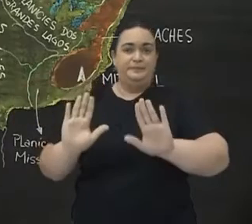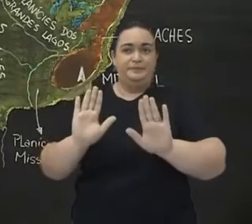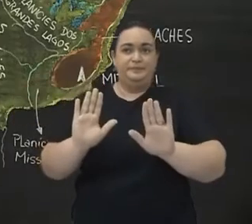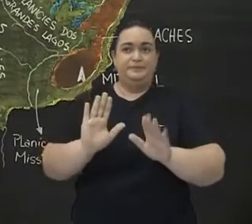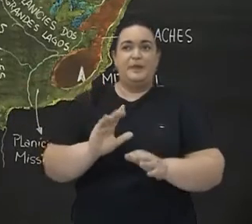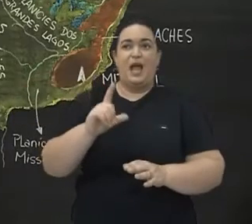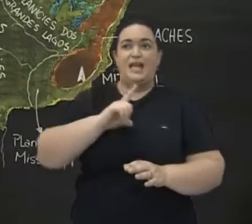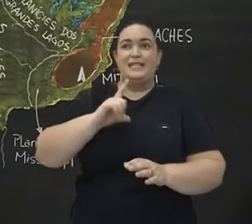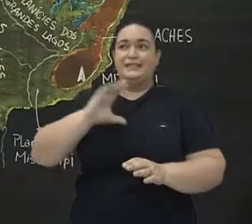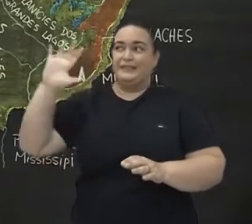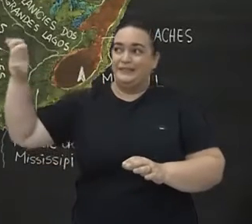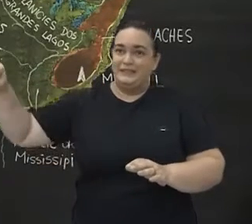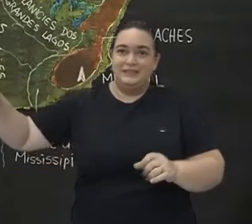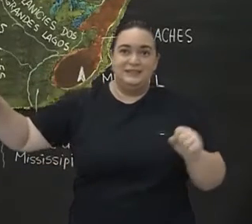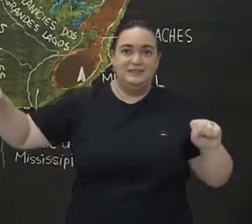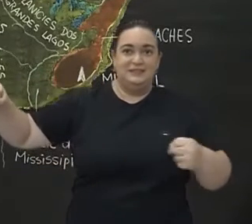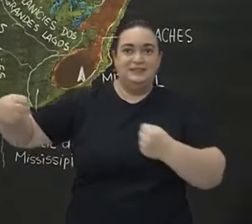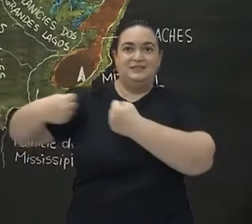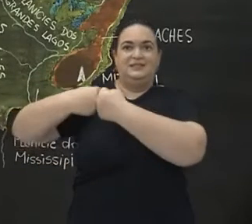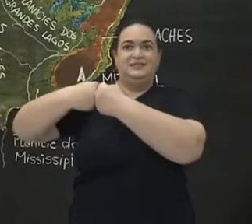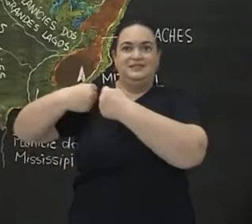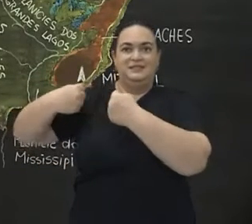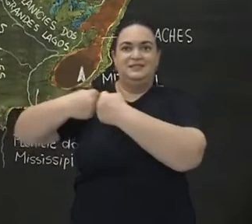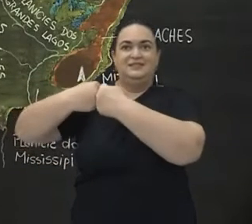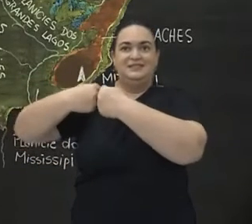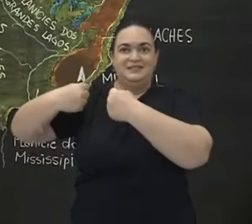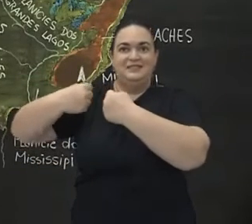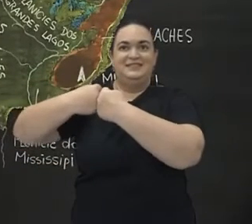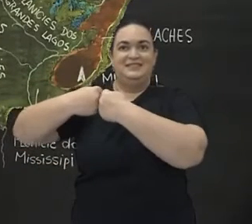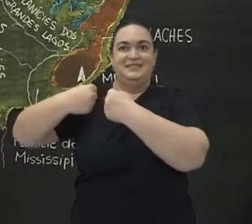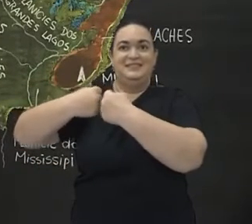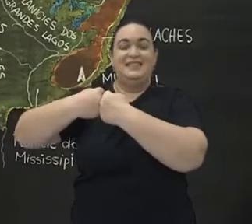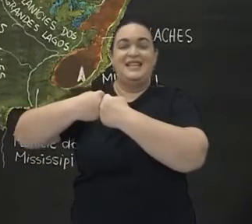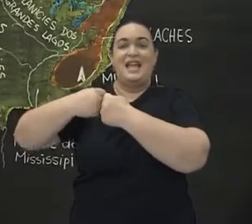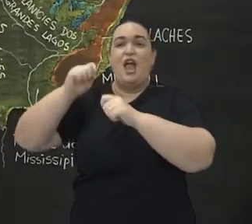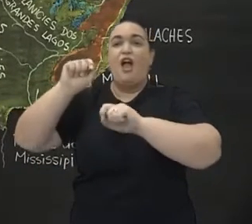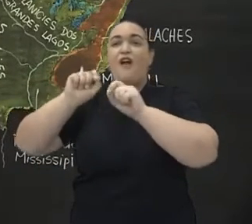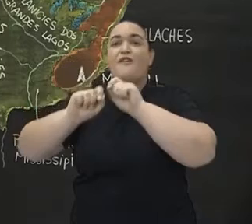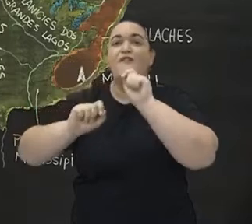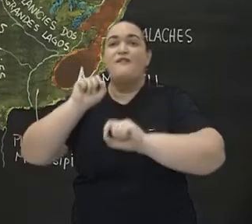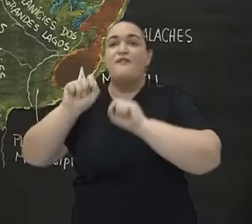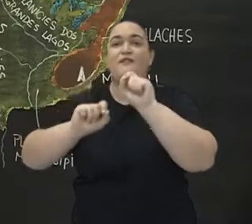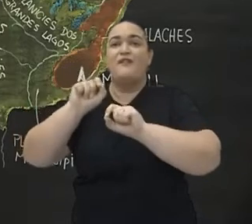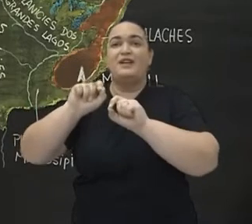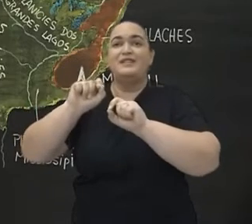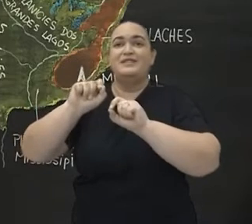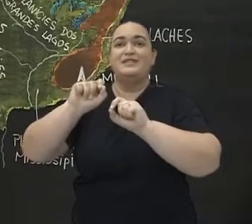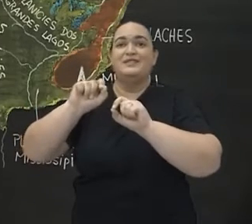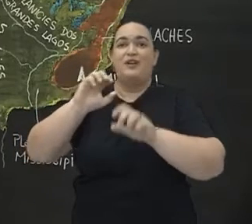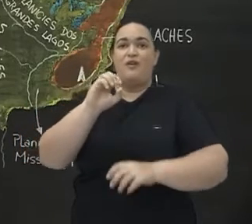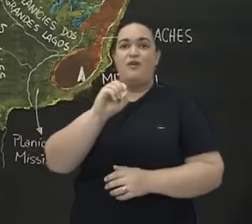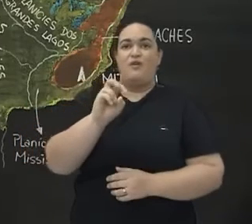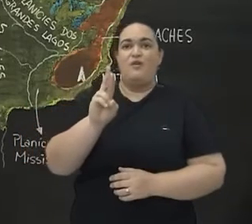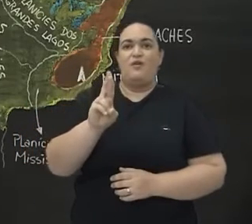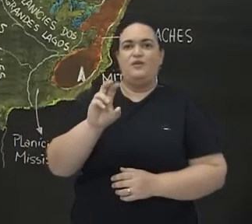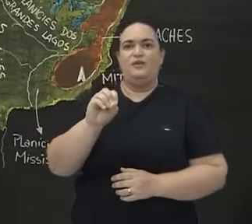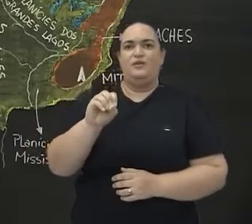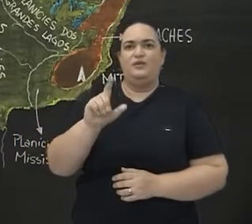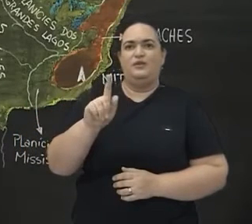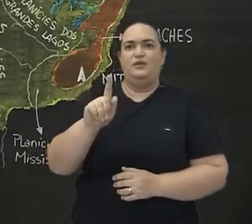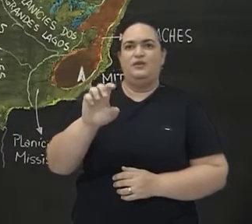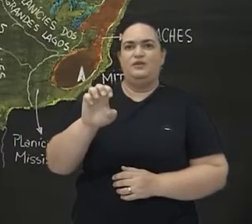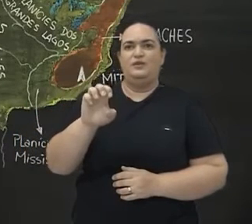nós temos uma pressão de um lado e a pressão do outro, a tendência é formar um processo chamado de orogênese, formação